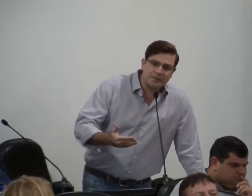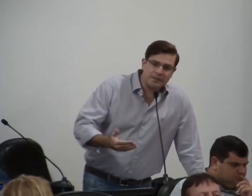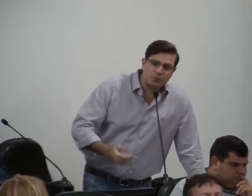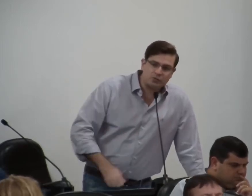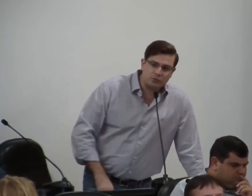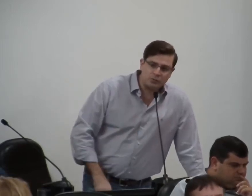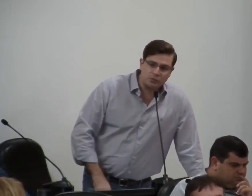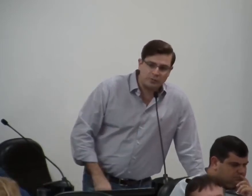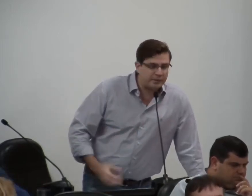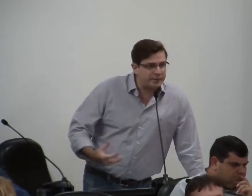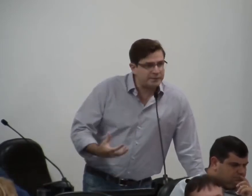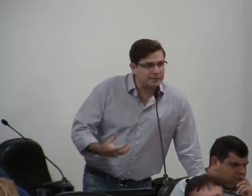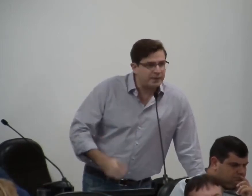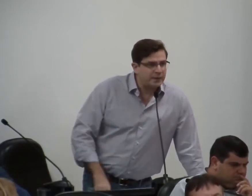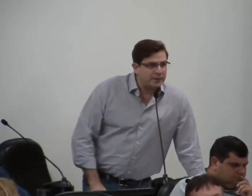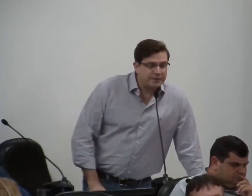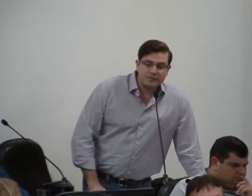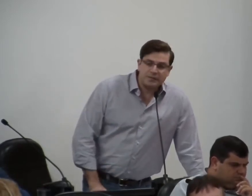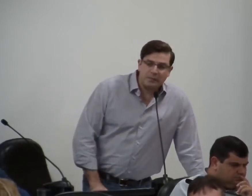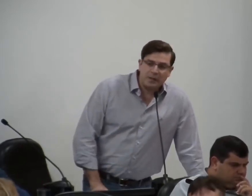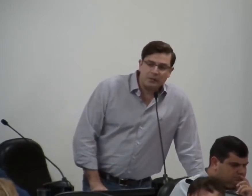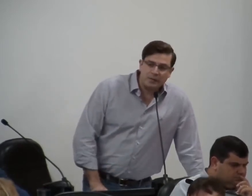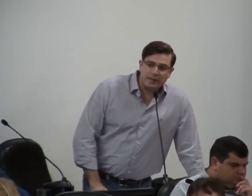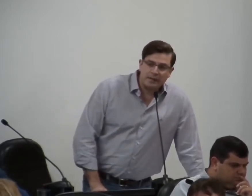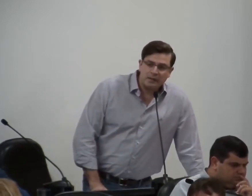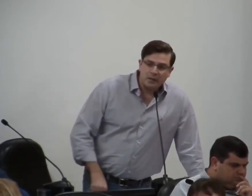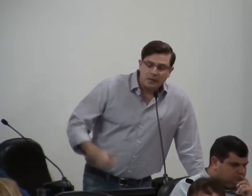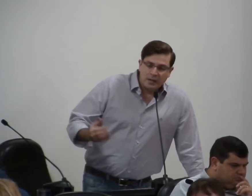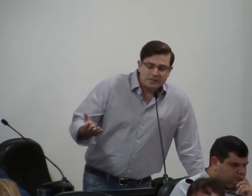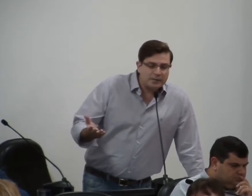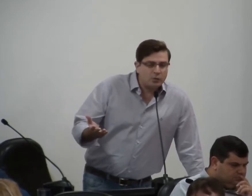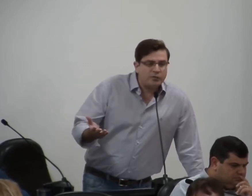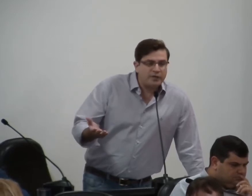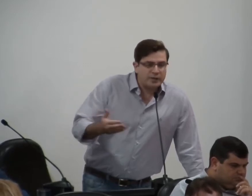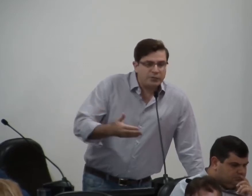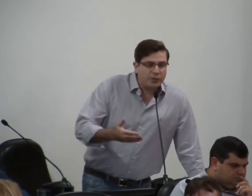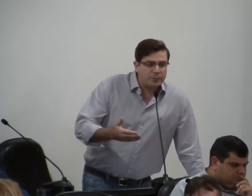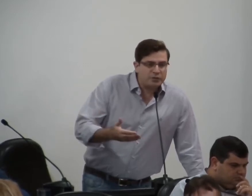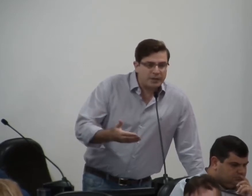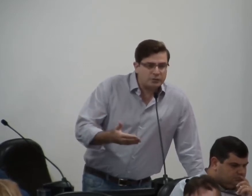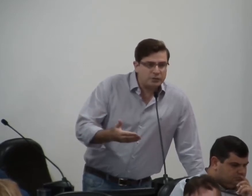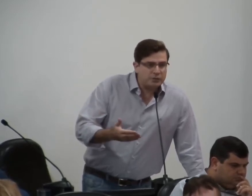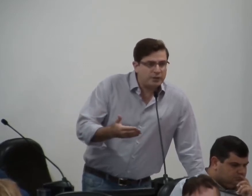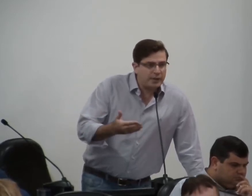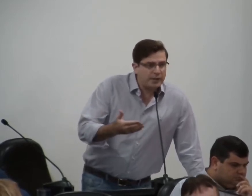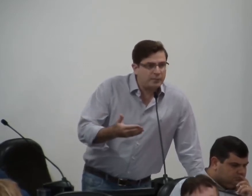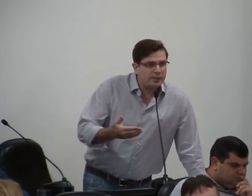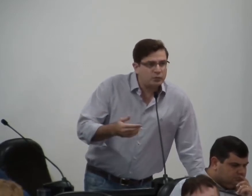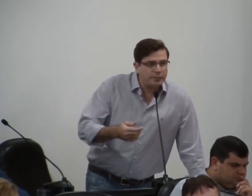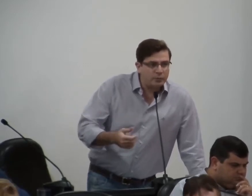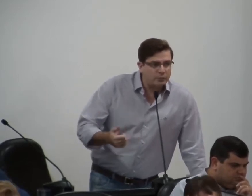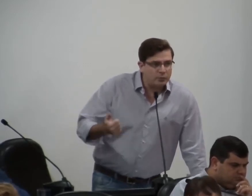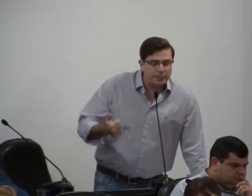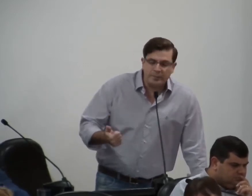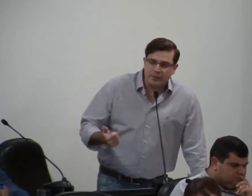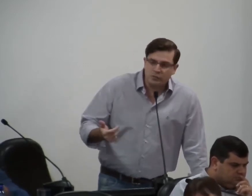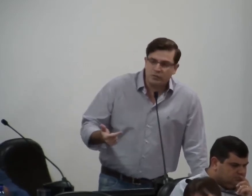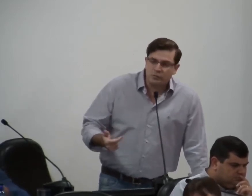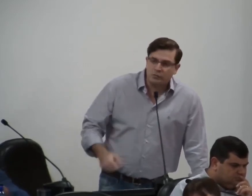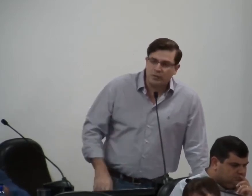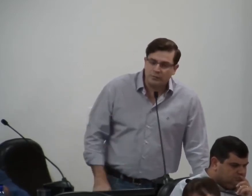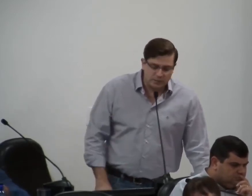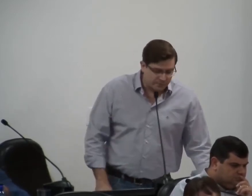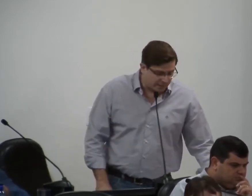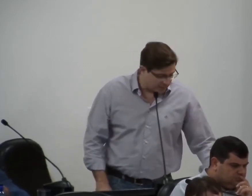também insira nesse trabalho dela a ciclovia, que foi objeto de requerimento meu no primeiro